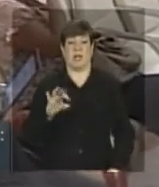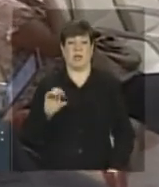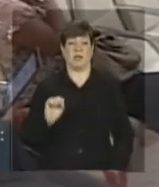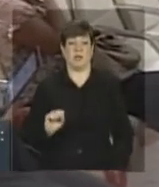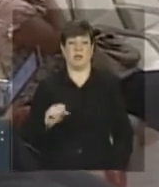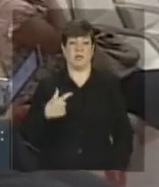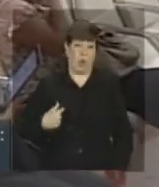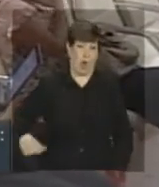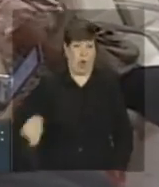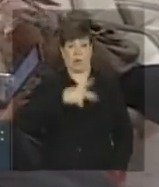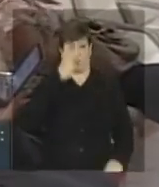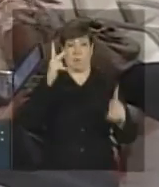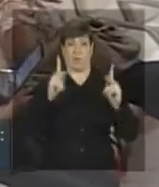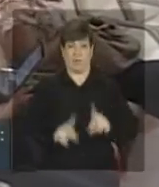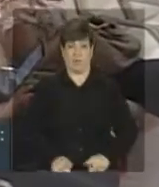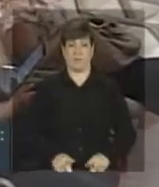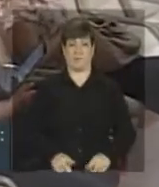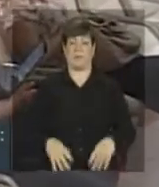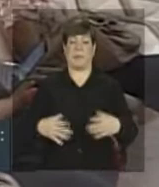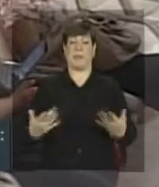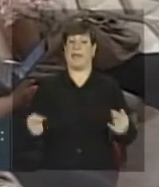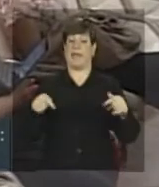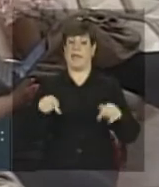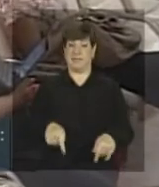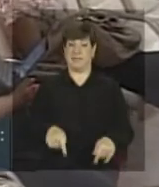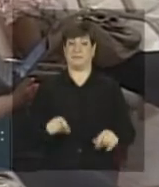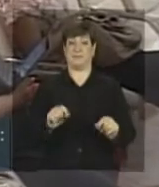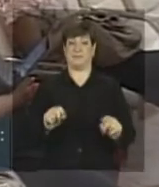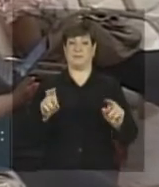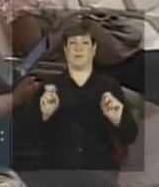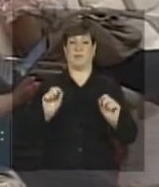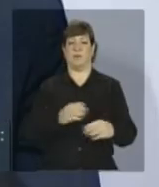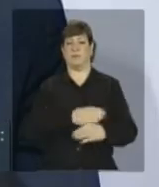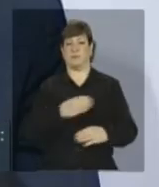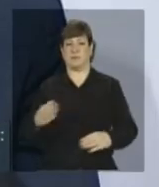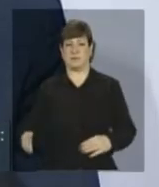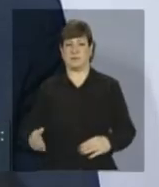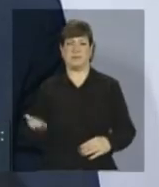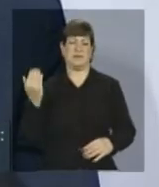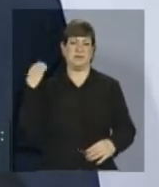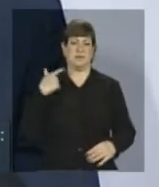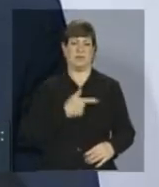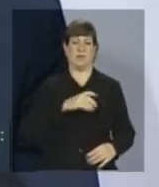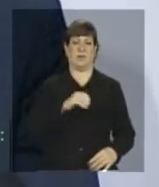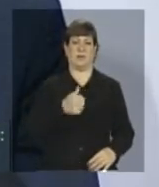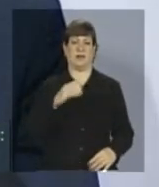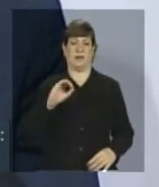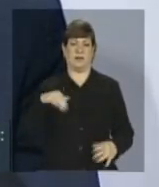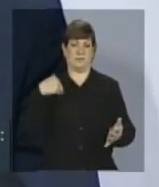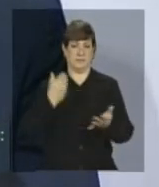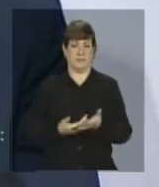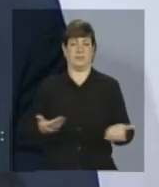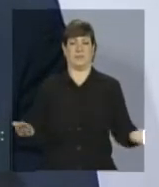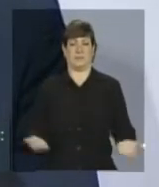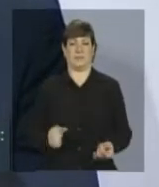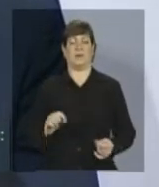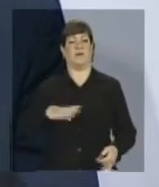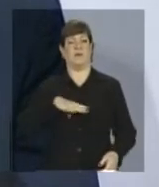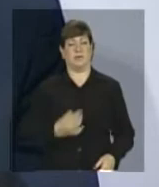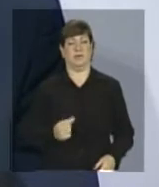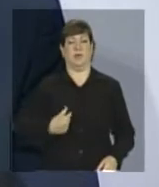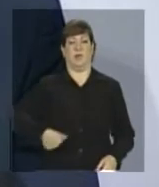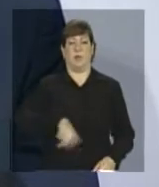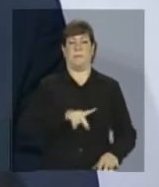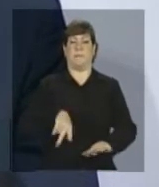povos. E esse contexto, que perdurou desde 2010, foi enfrentado pelo nosso